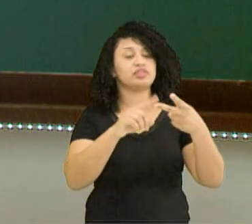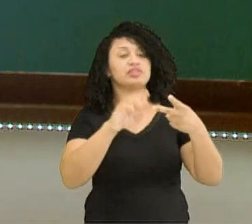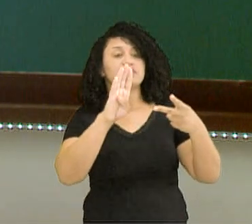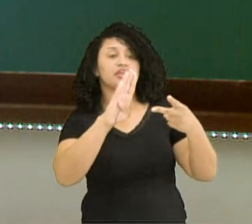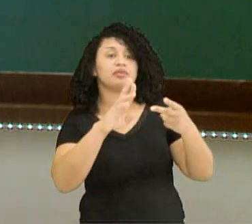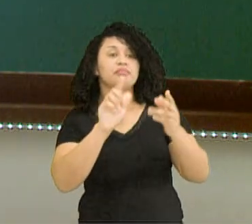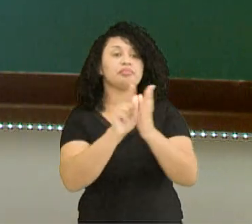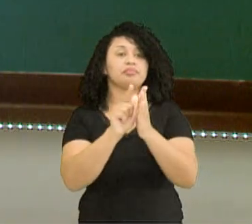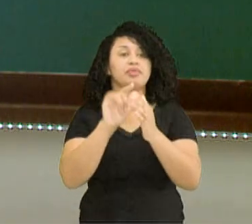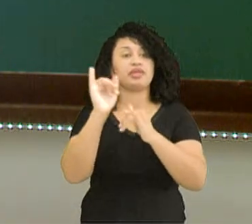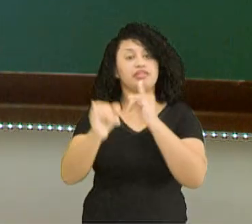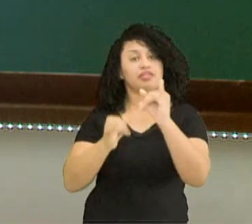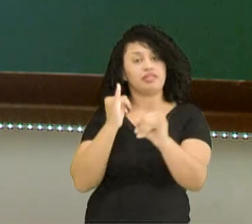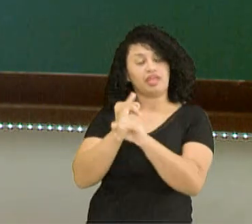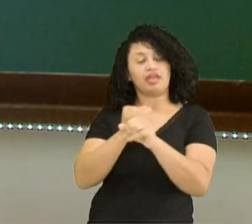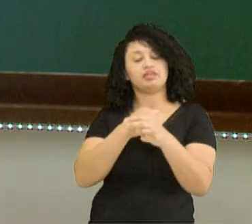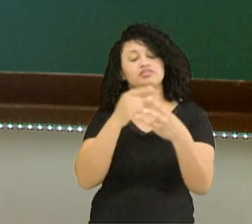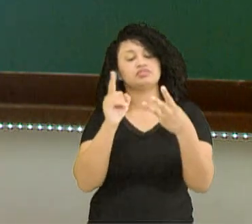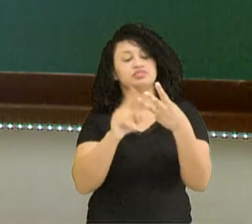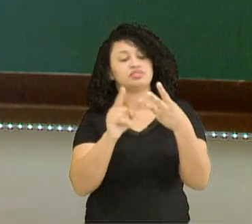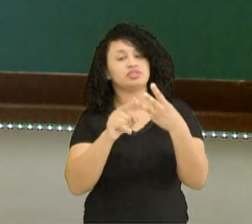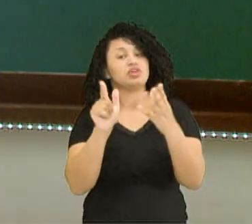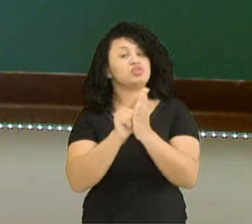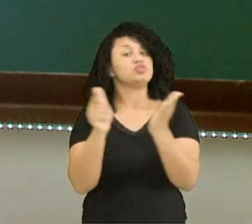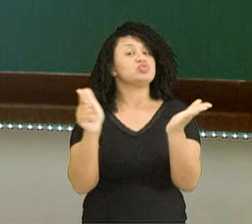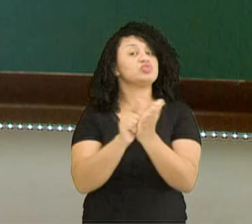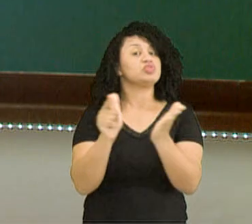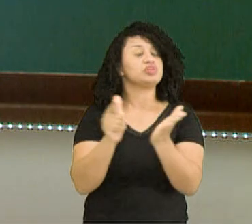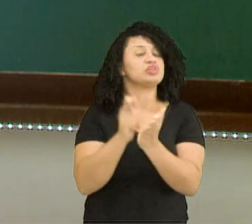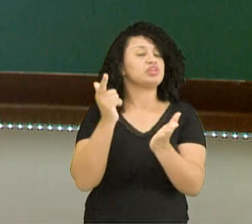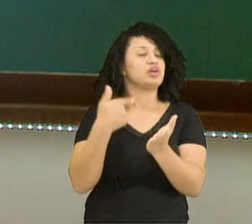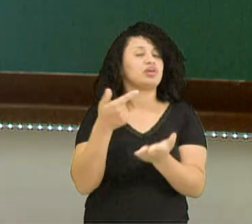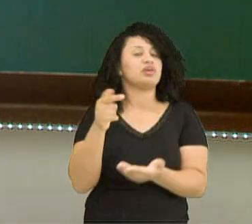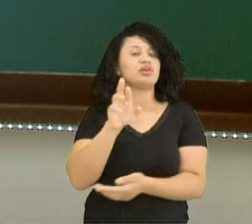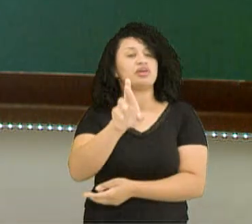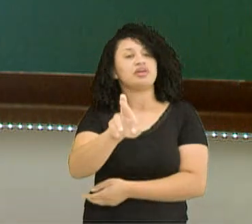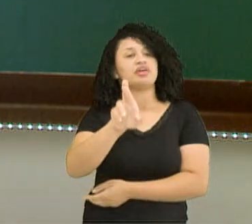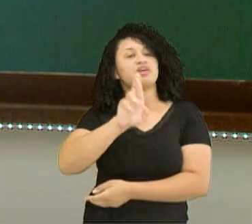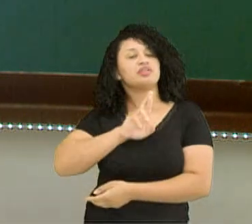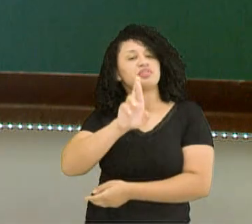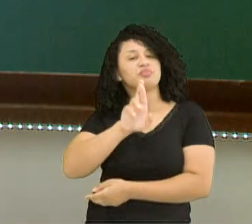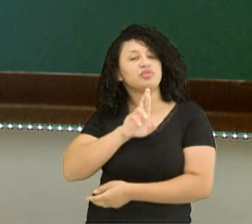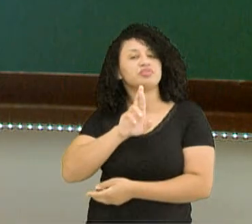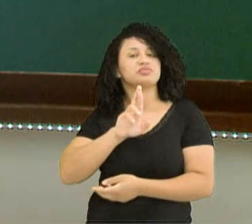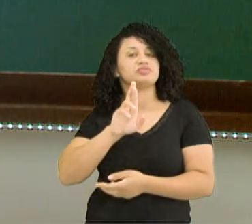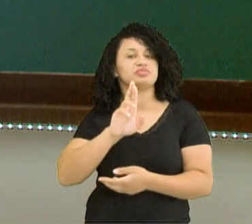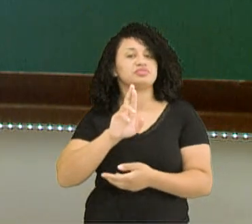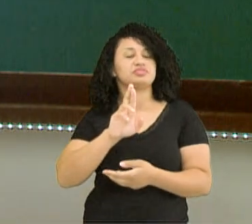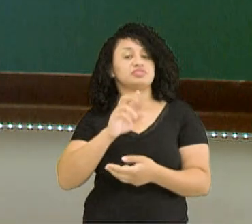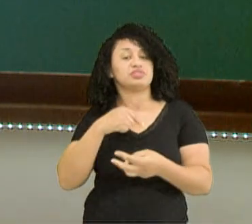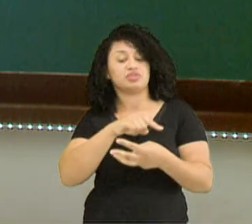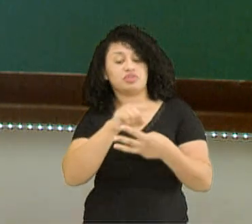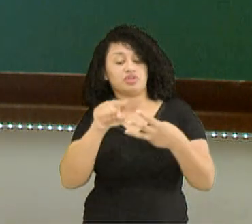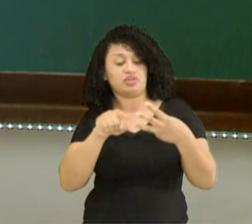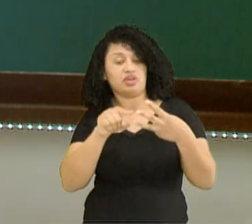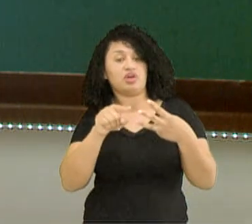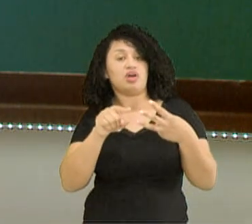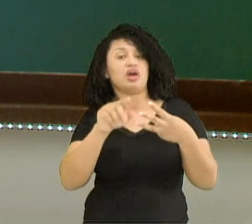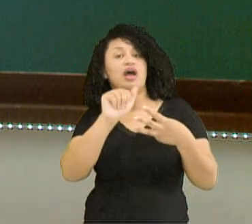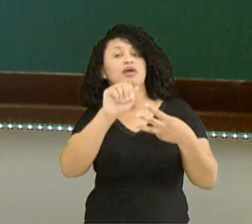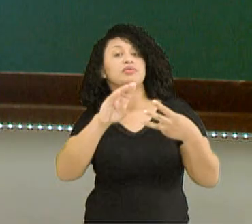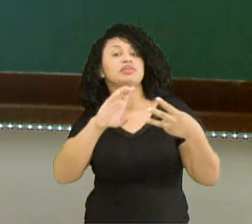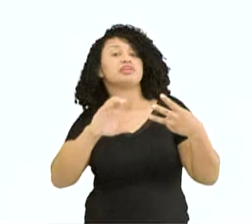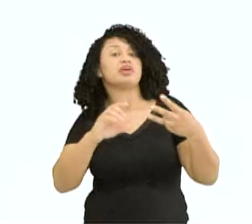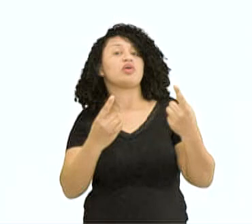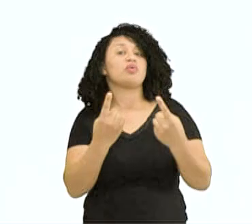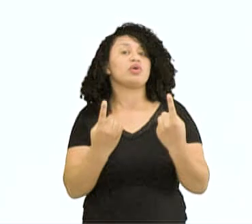Letra B, eu tirei da internet. Ou letra C, eu tirei de uma página de jornal? Responde letra, então, número 1, A, B ou